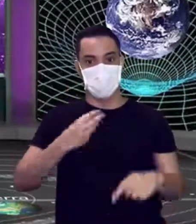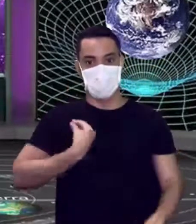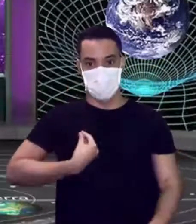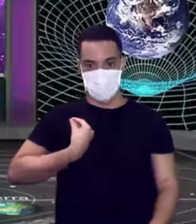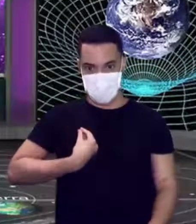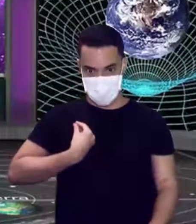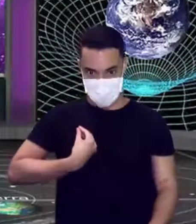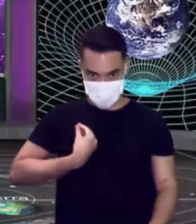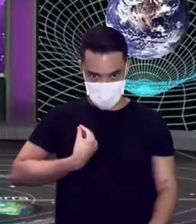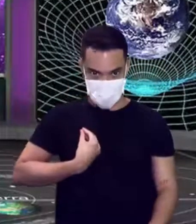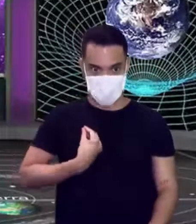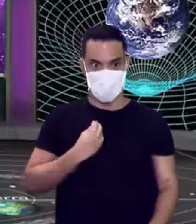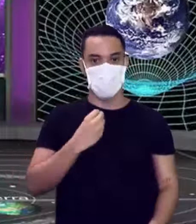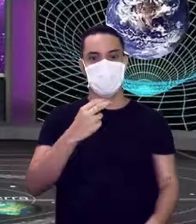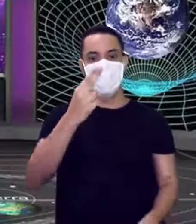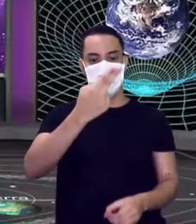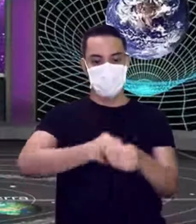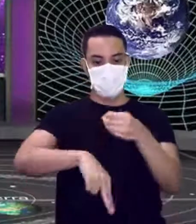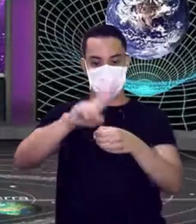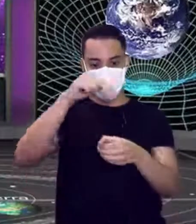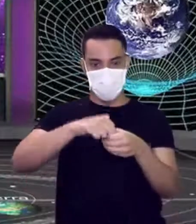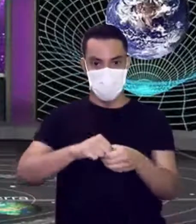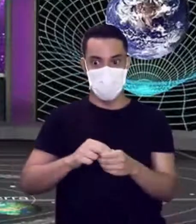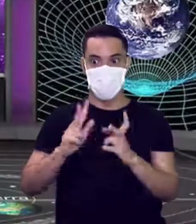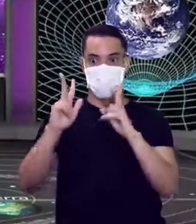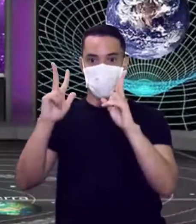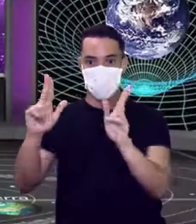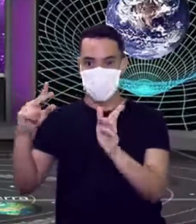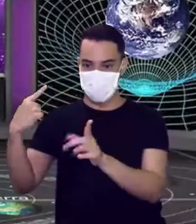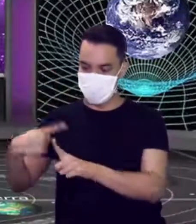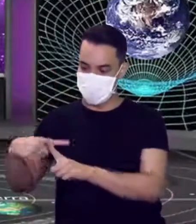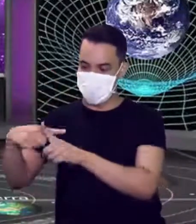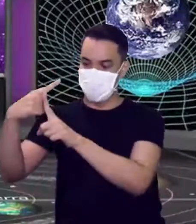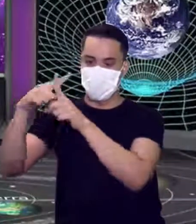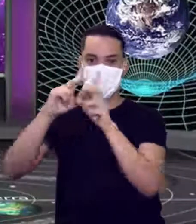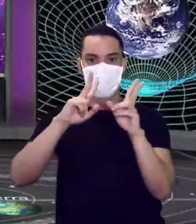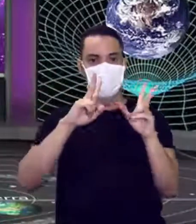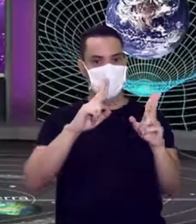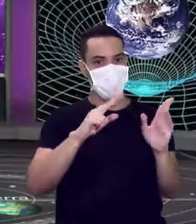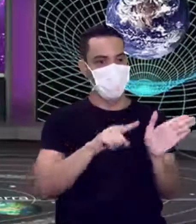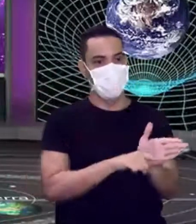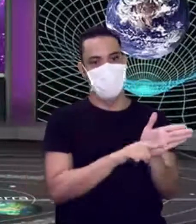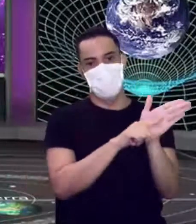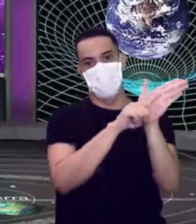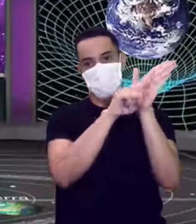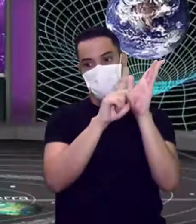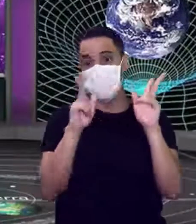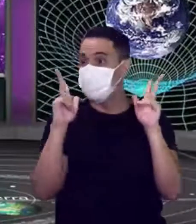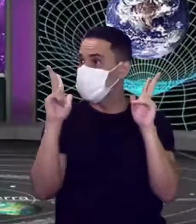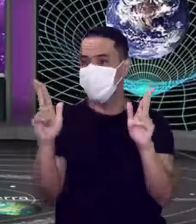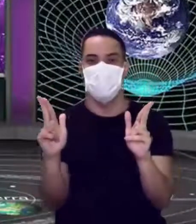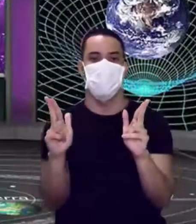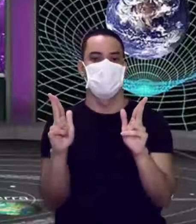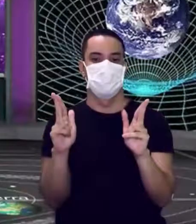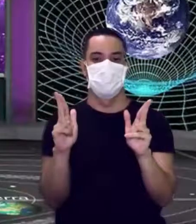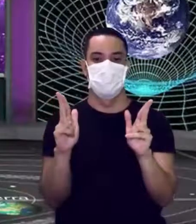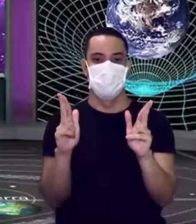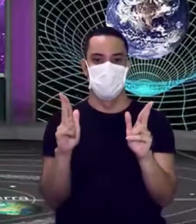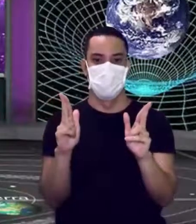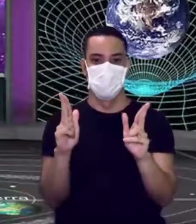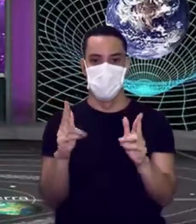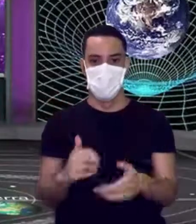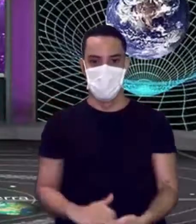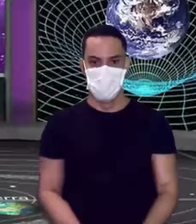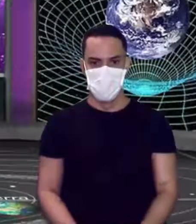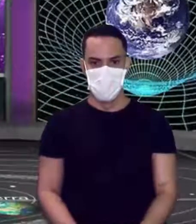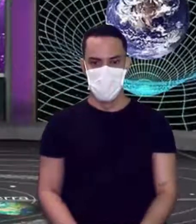tem iguais quantidades de portadores negativos, no caso elétrons, e positivos, no caso o quê? Prótons. Então, um